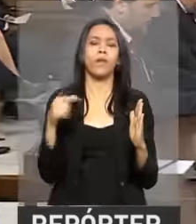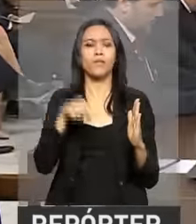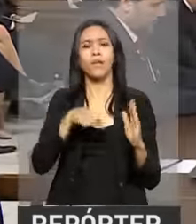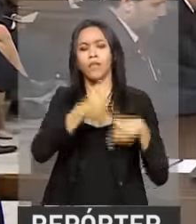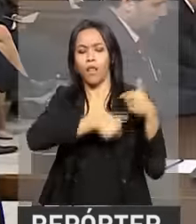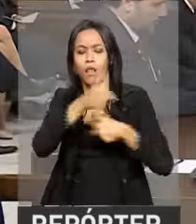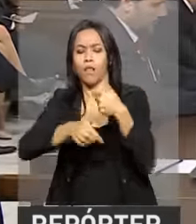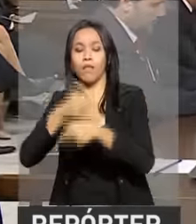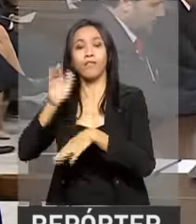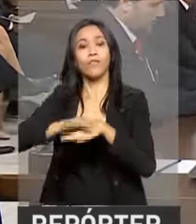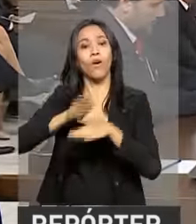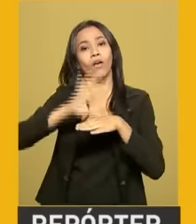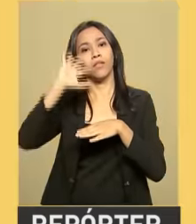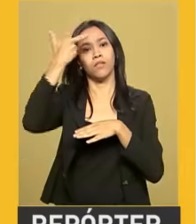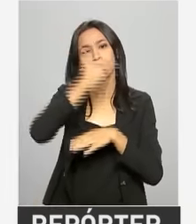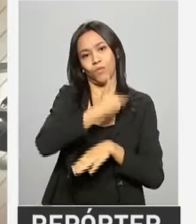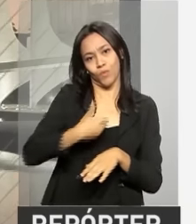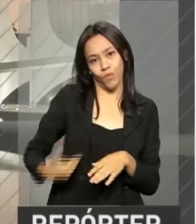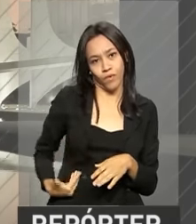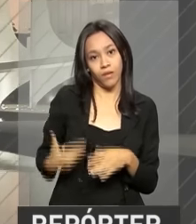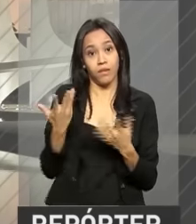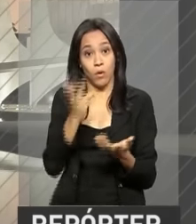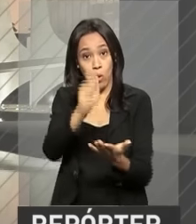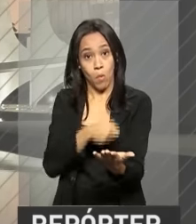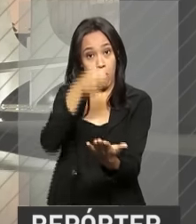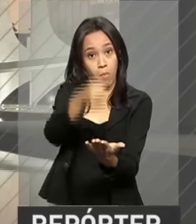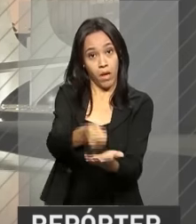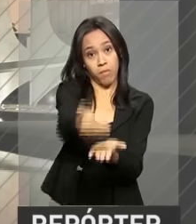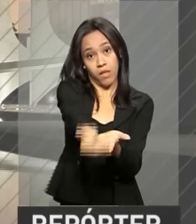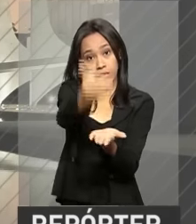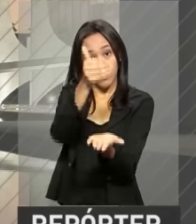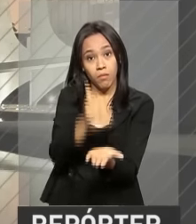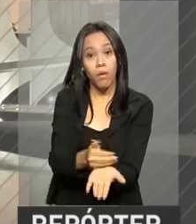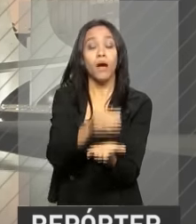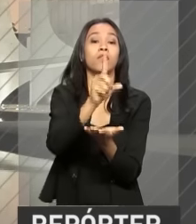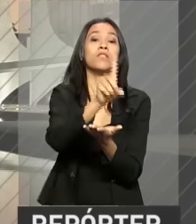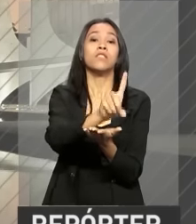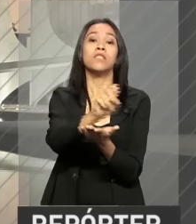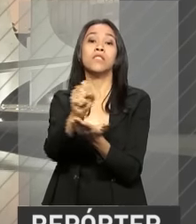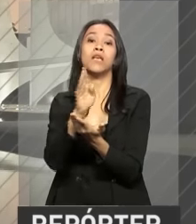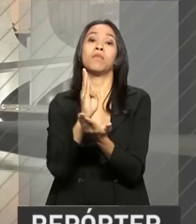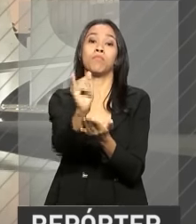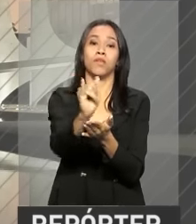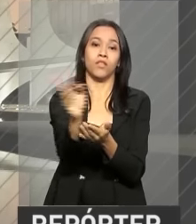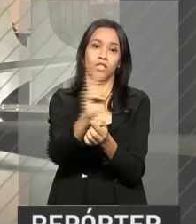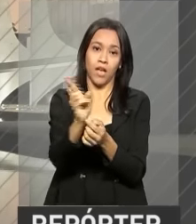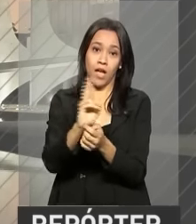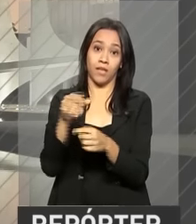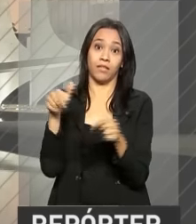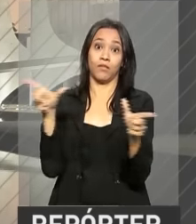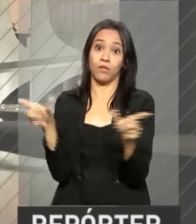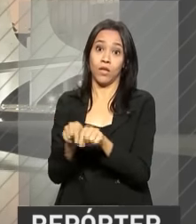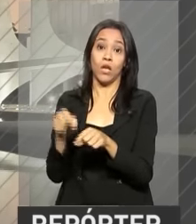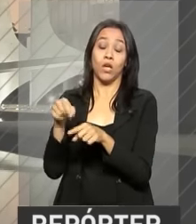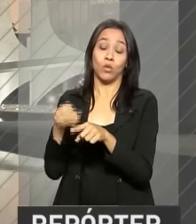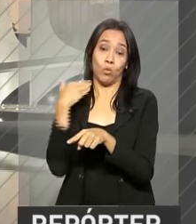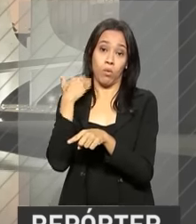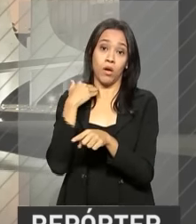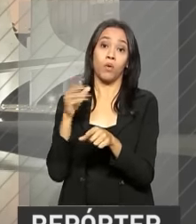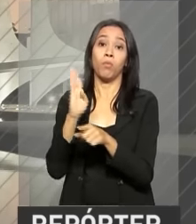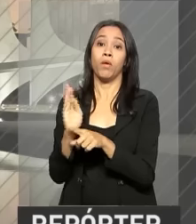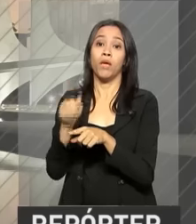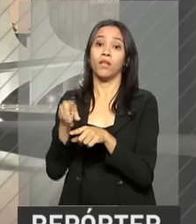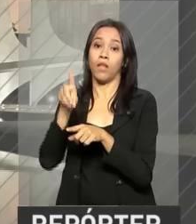apenas de decisão de governo como o pagamento antecipado de R 100 bilhões de reais da dívida do BNDS com o Tesouro